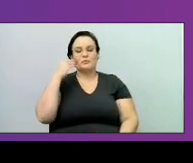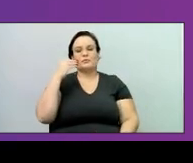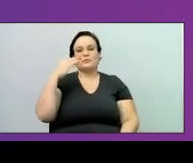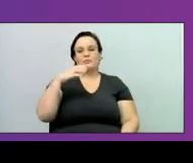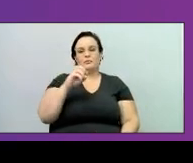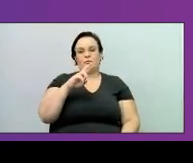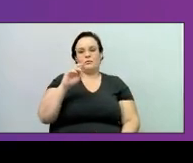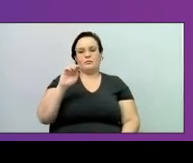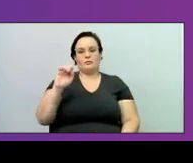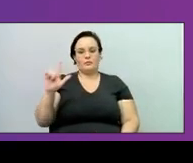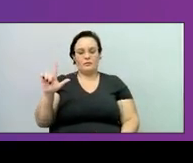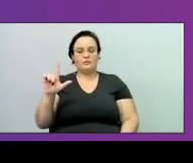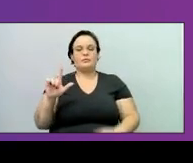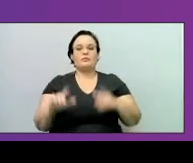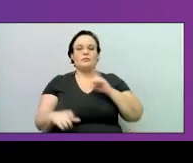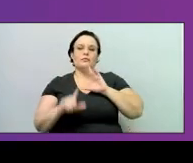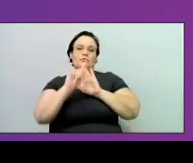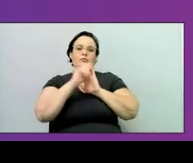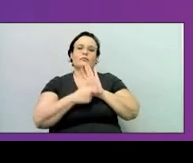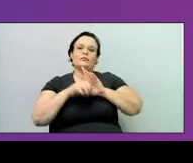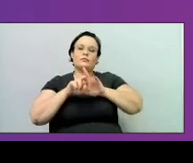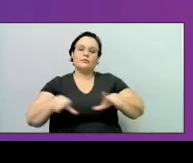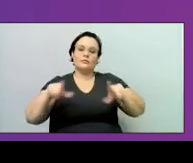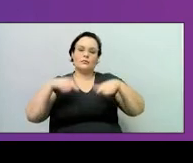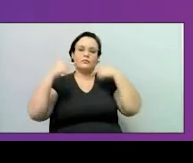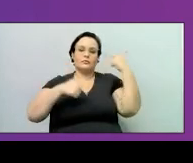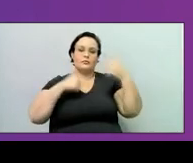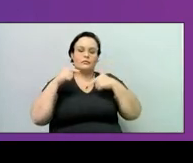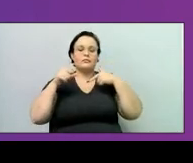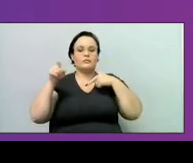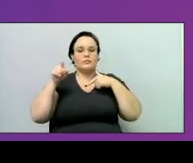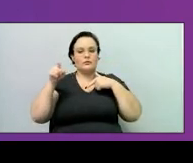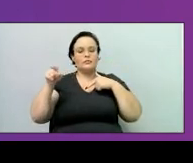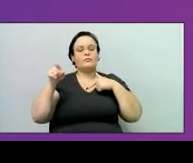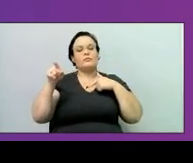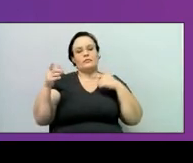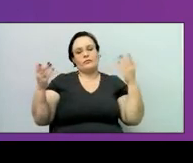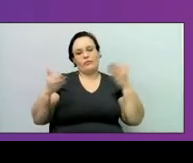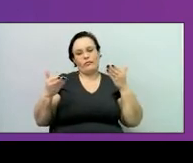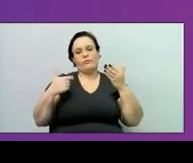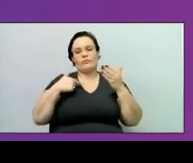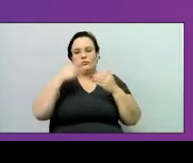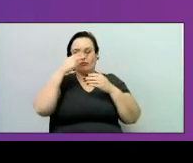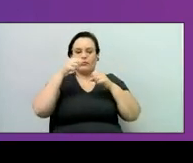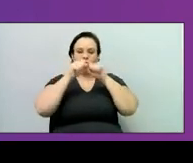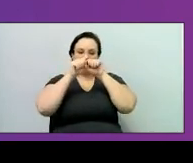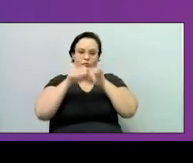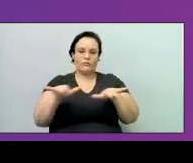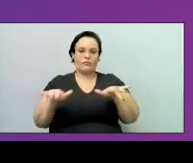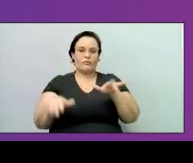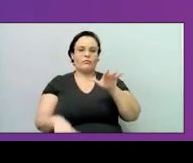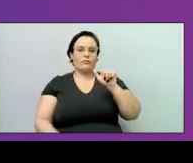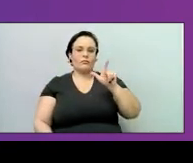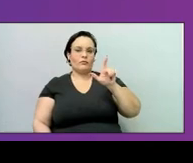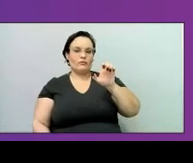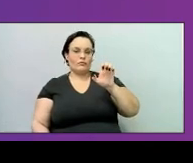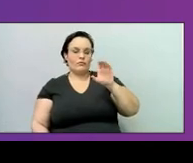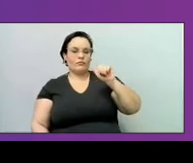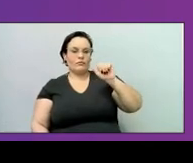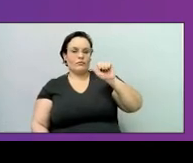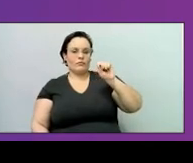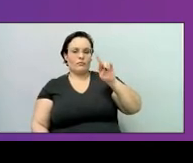vários autores que trabalham esse espaço da câmera escura mais recentemente aqui acho que durante academia blusa lá em casa trabalhou com os ambientes fechados